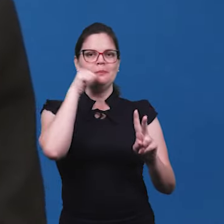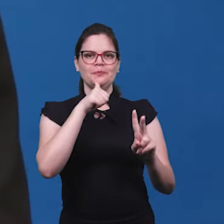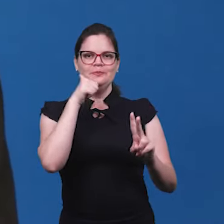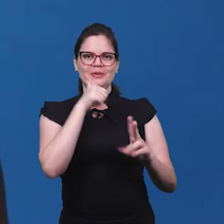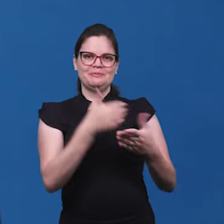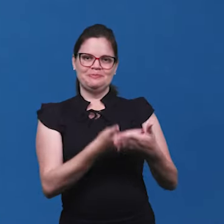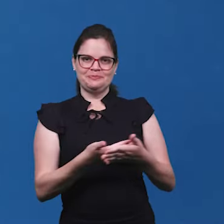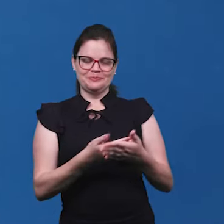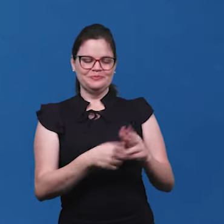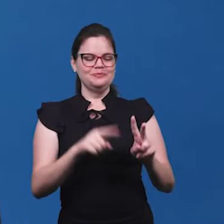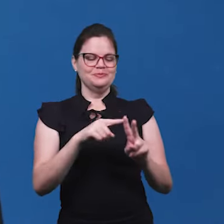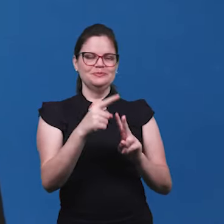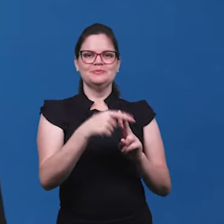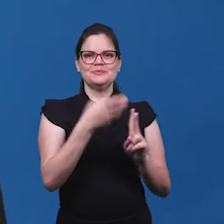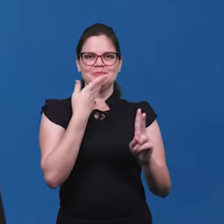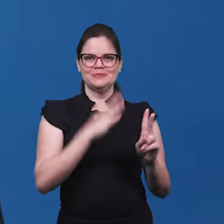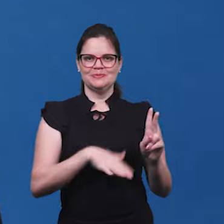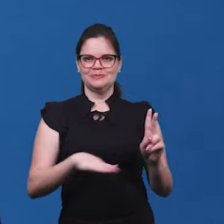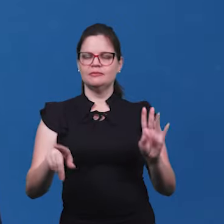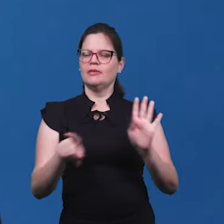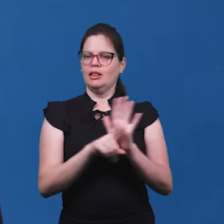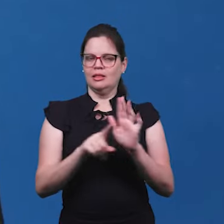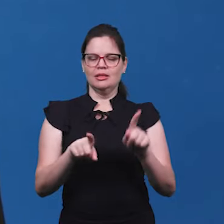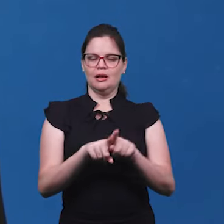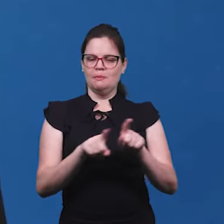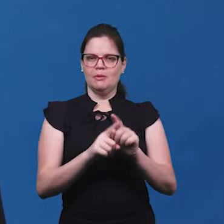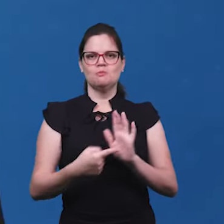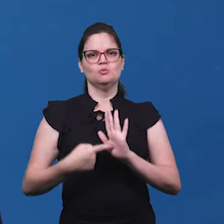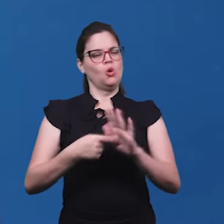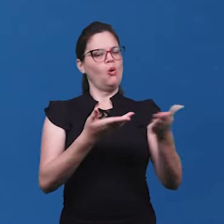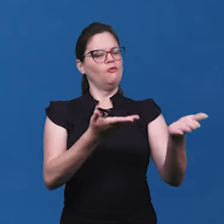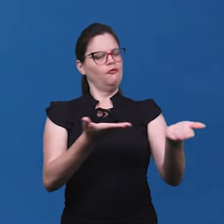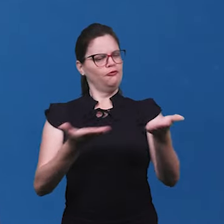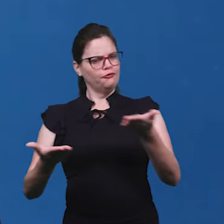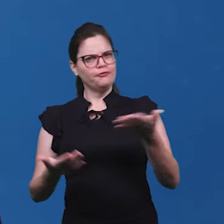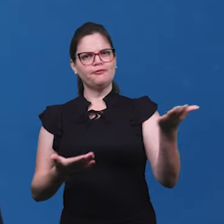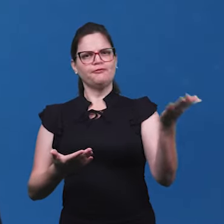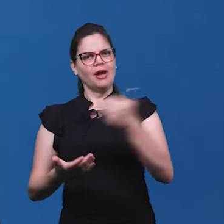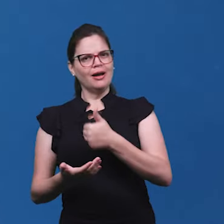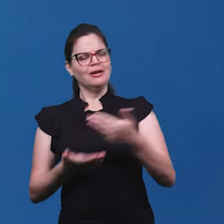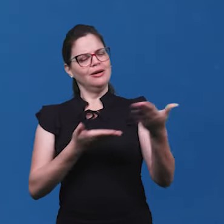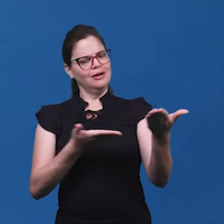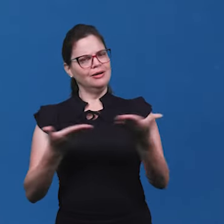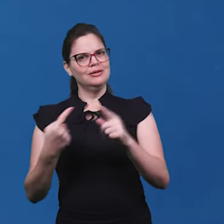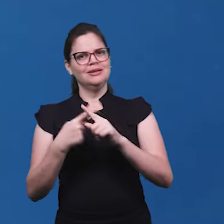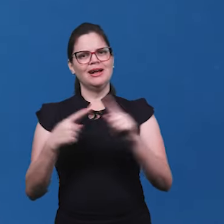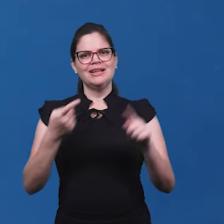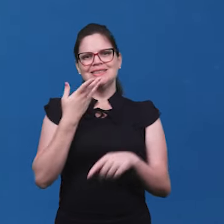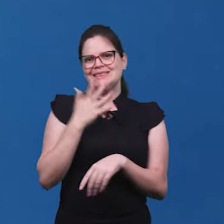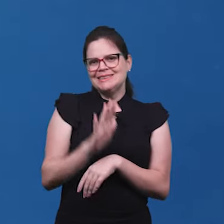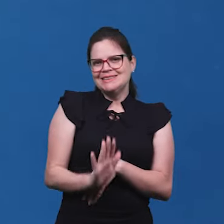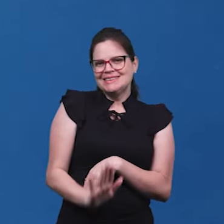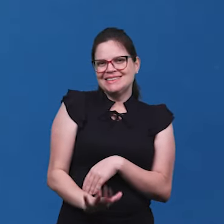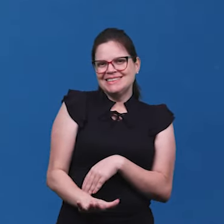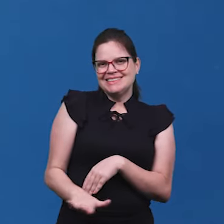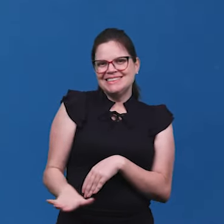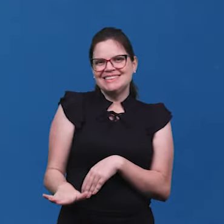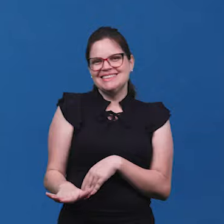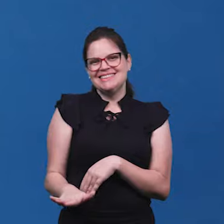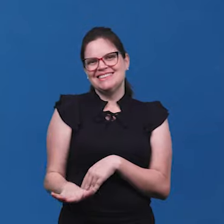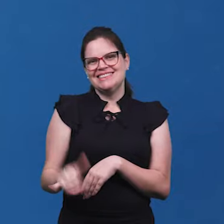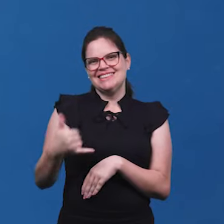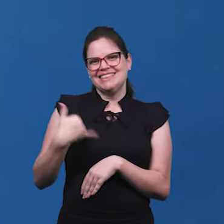e a Clarice, muito bem colocado a postura delas, o convite, especialmente a mais novinha ali, né,